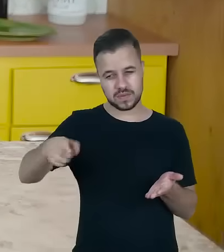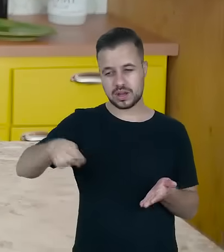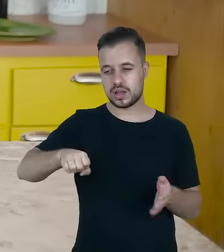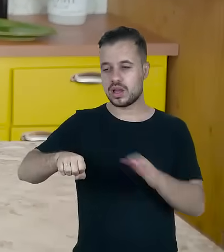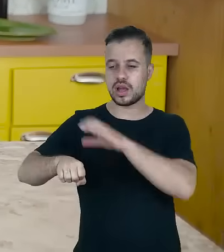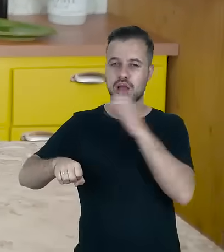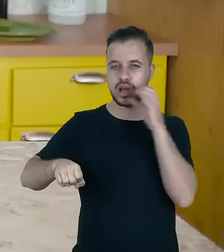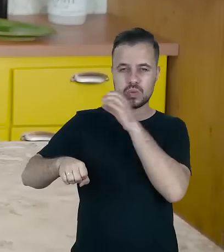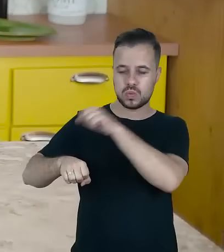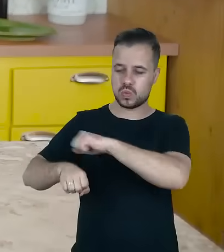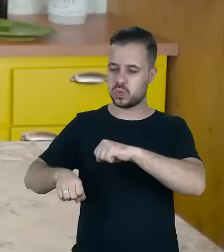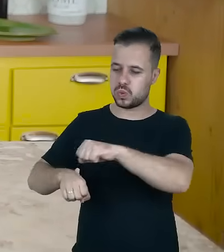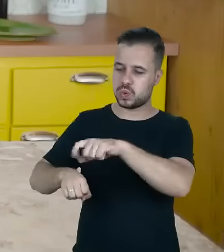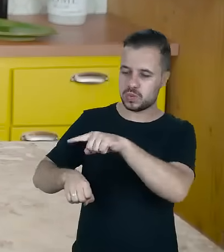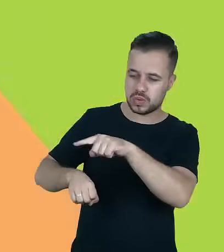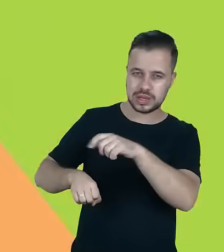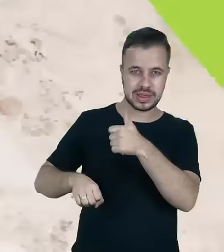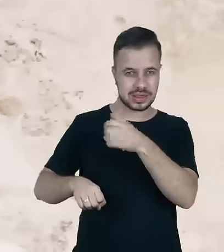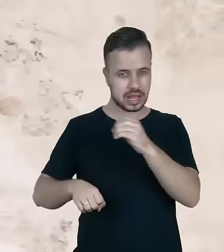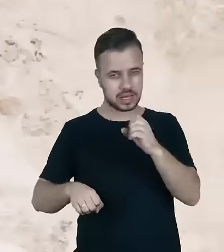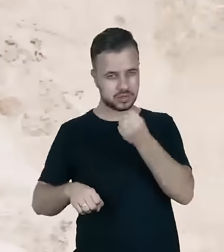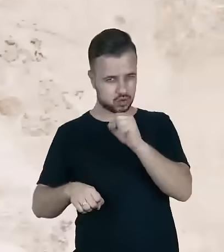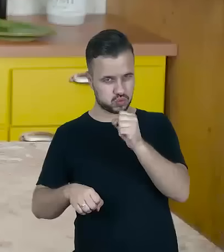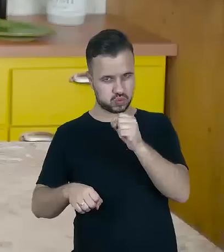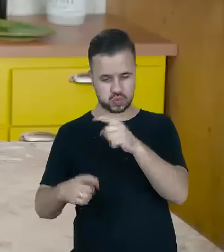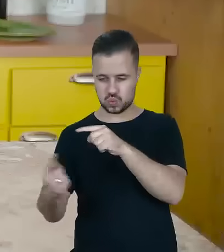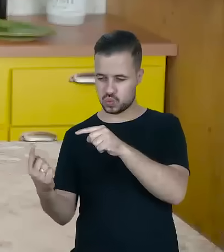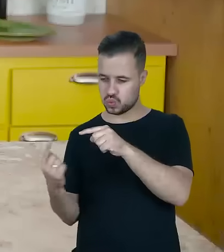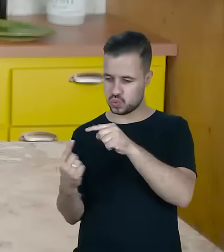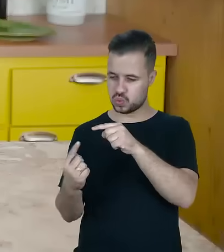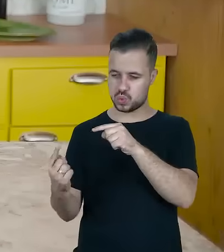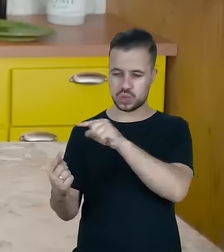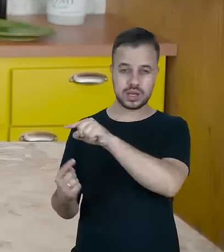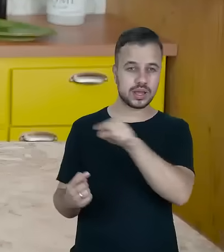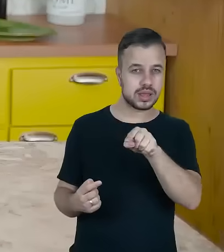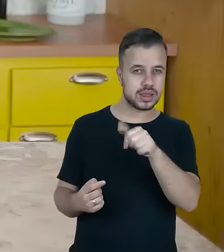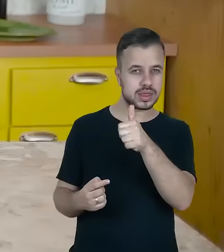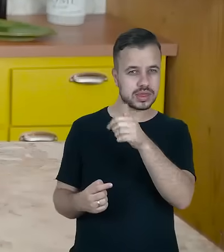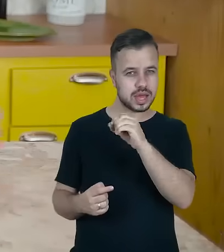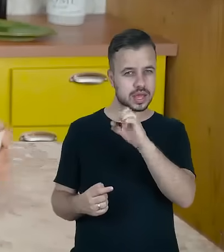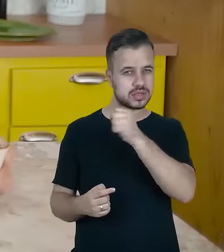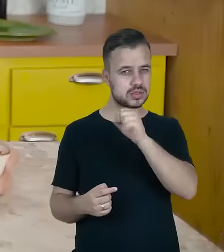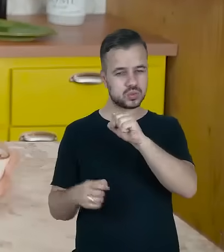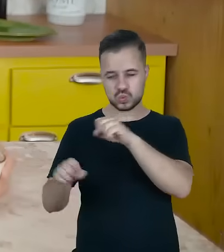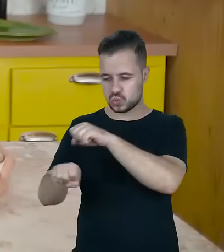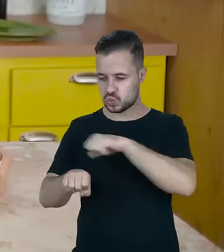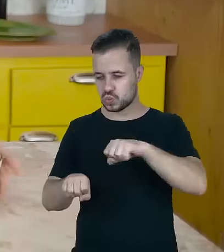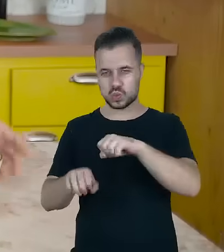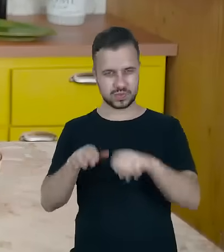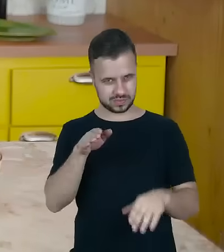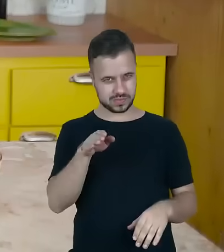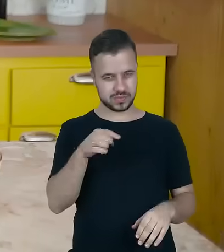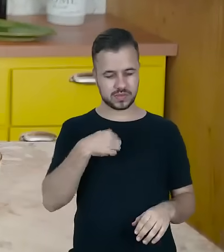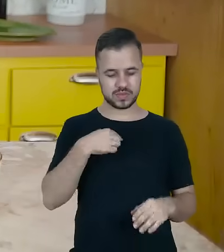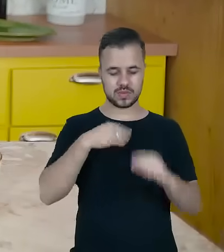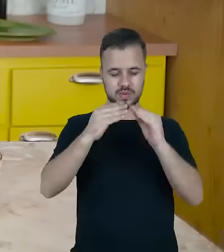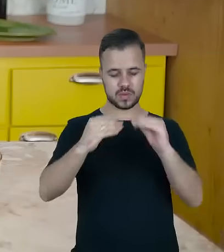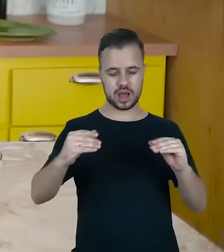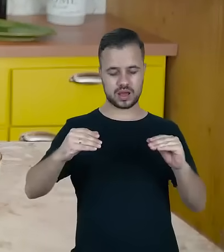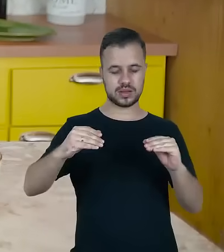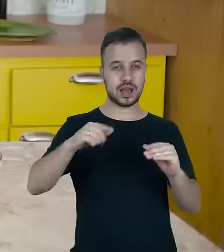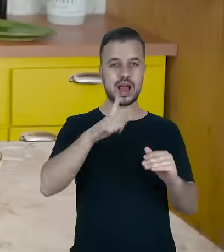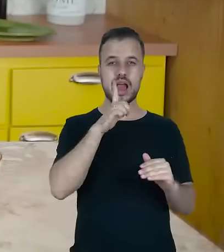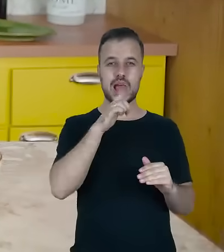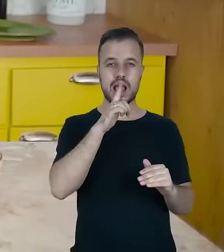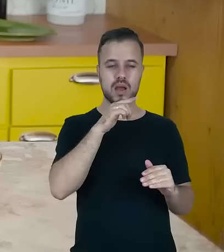10 segundos, sempre tirando e misturando. A ganache derreteu por completo. Aí aqui o que é que eu fiz, ó? Eu deixei um pouquinho de